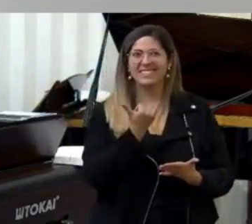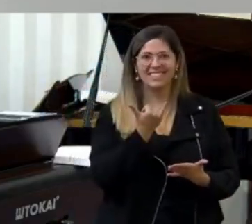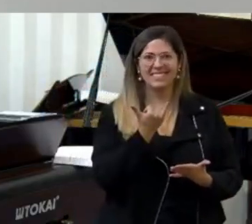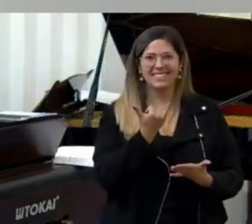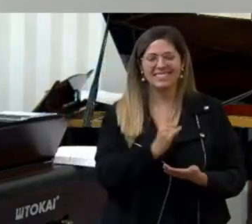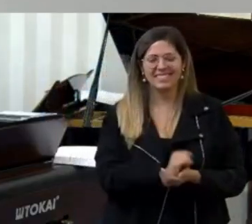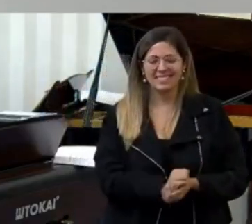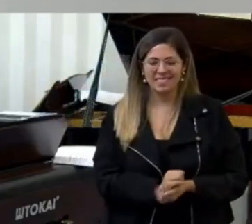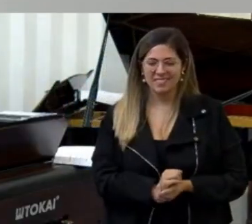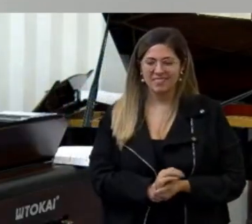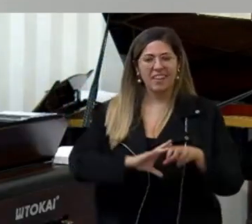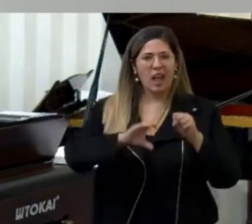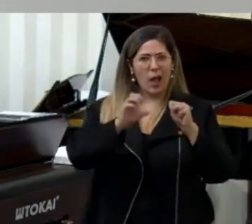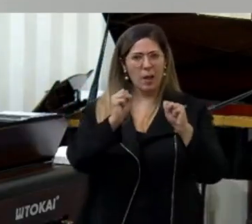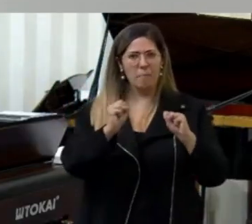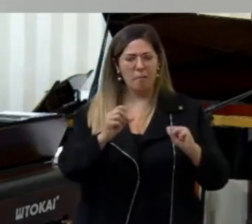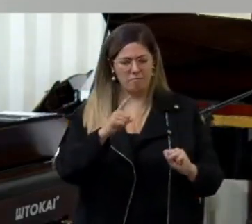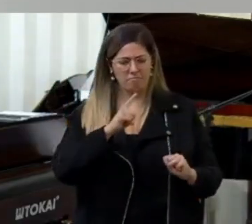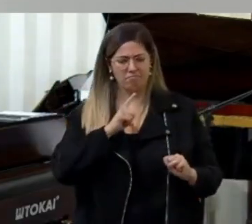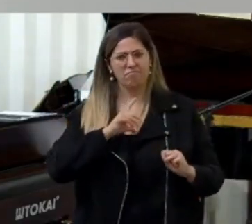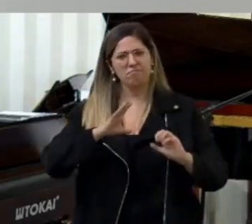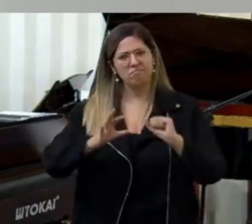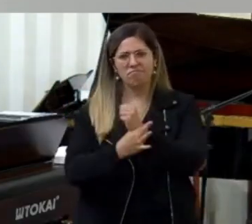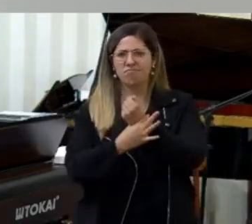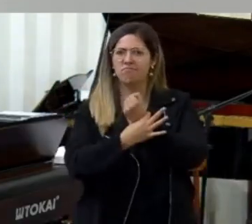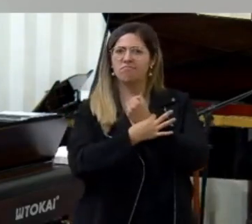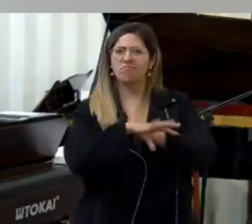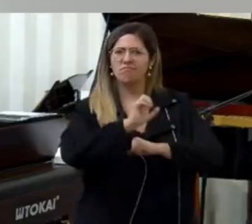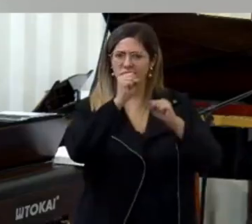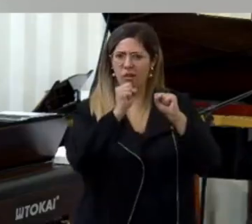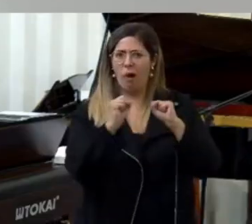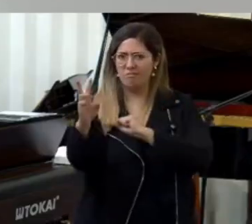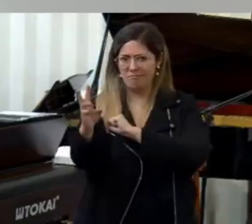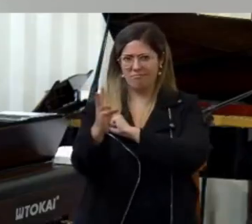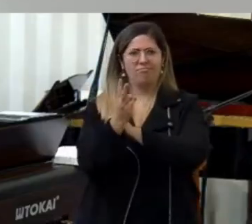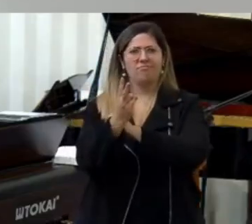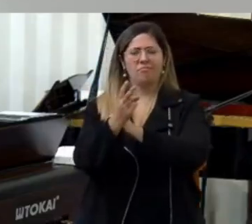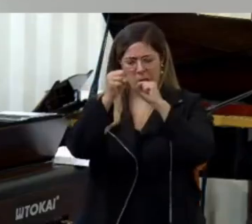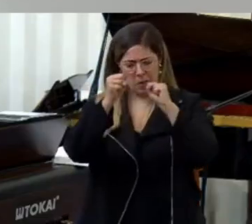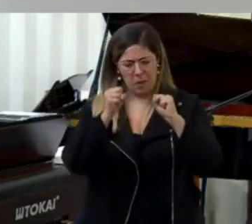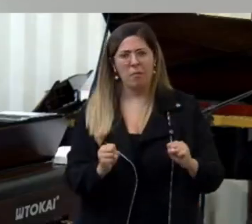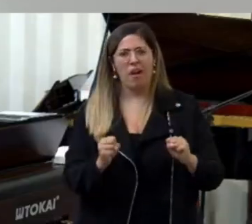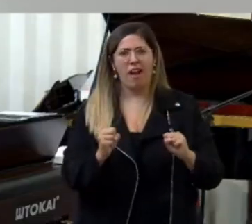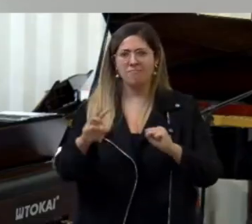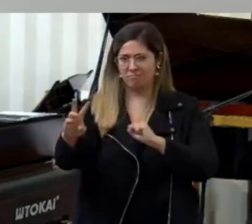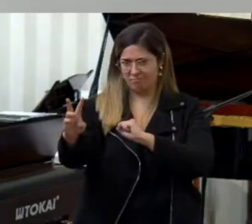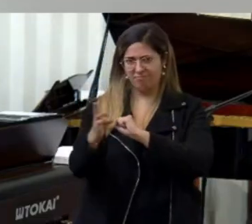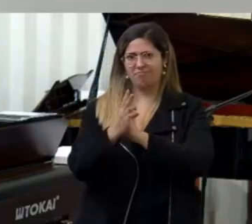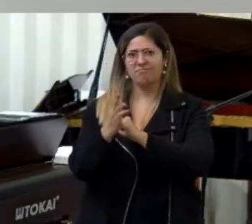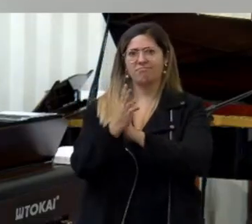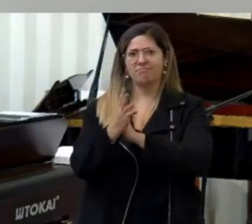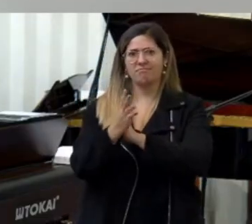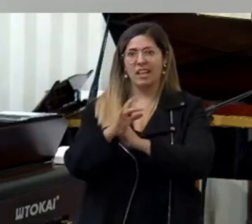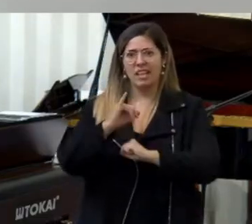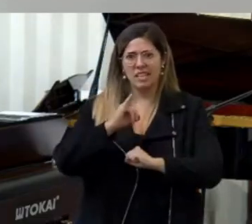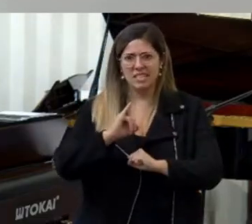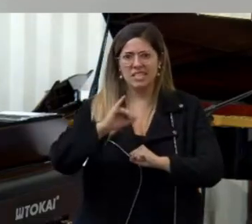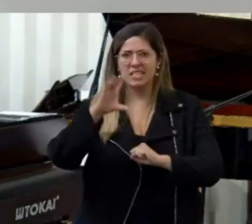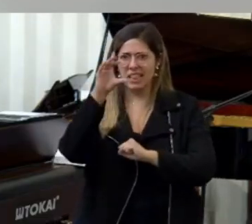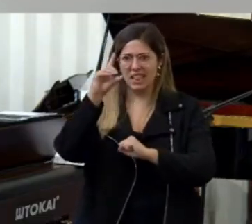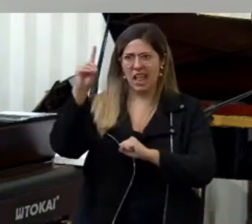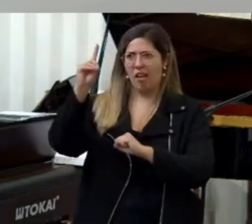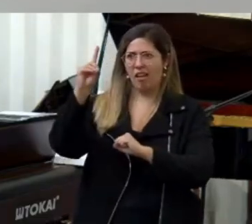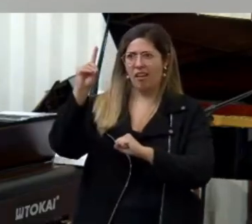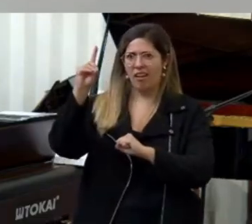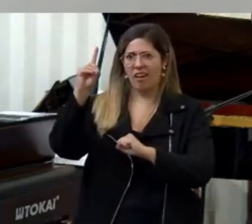disse assim: eu posso me sentir seguro, eu posso me sentir protegido, eu posso me sentir guardado, se Deus fizer isso por